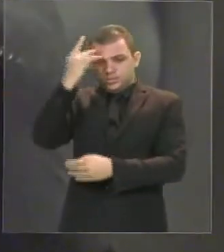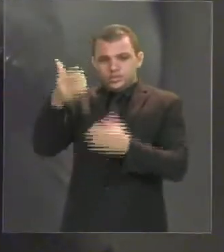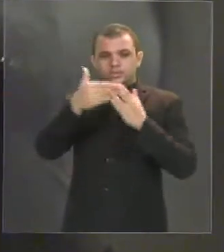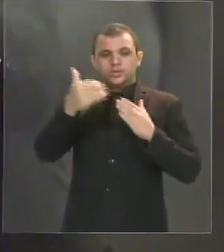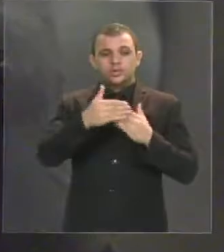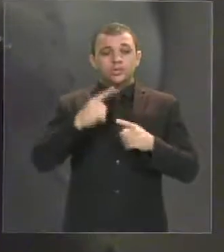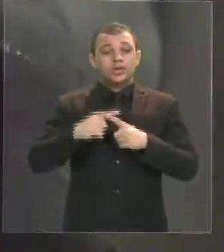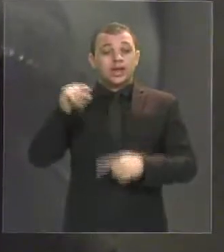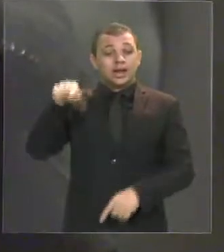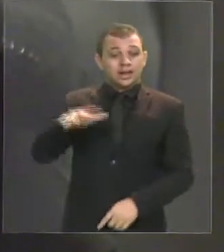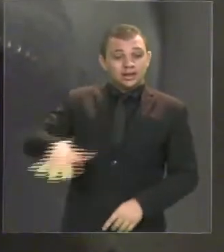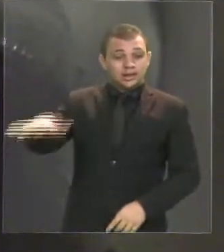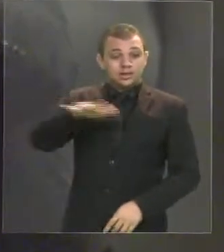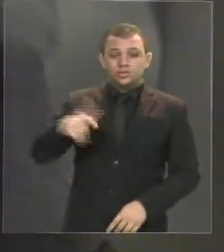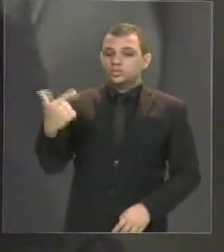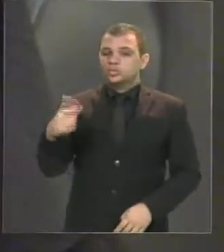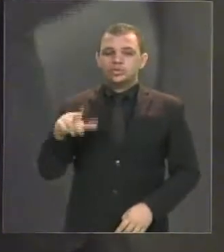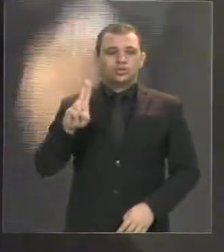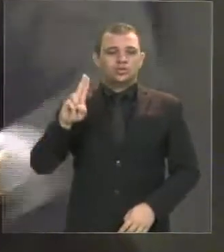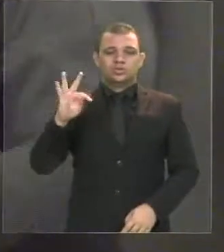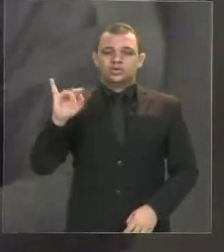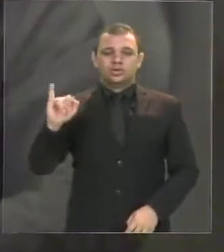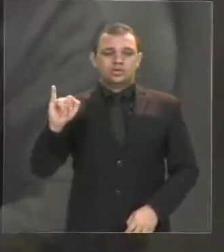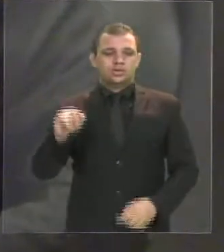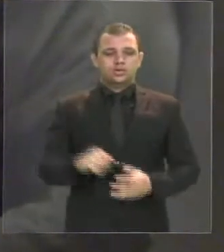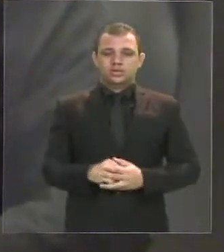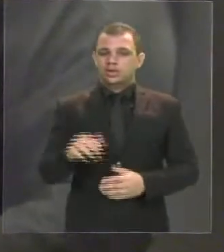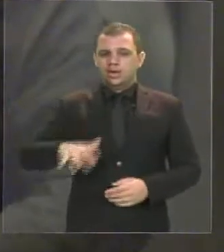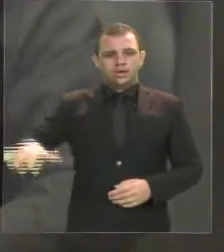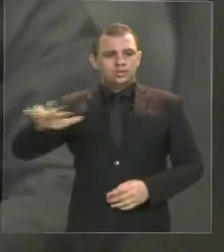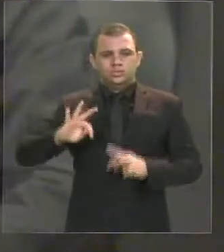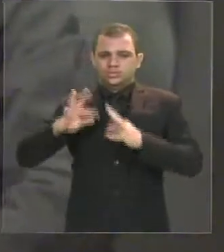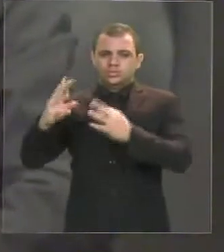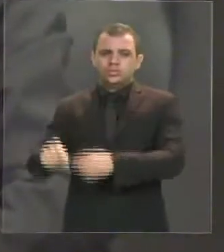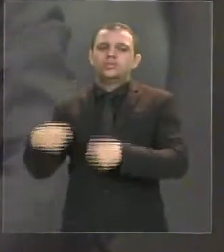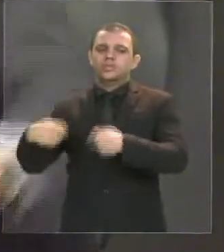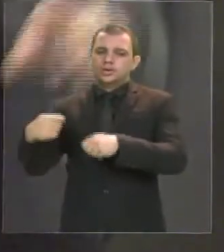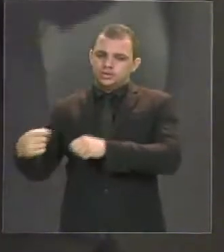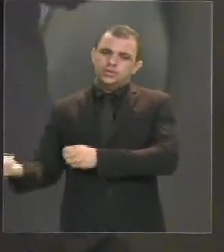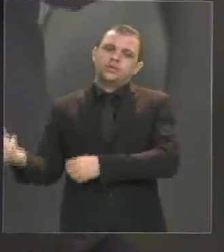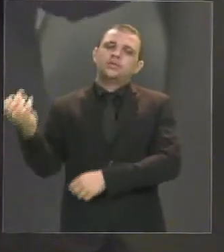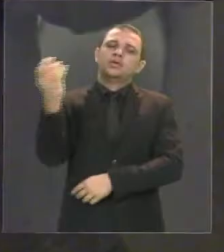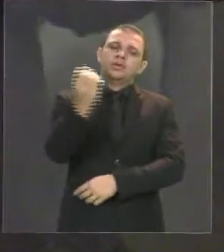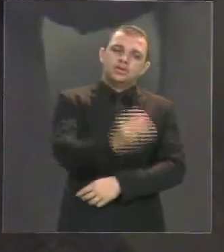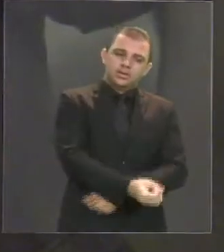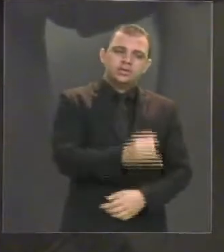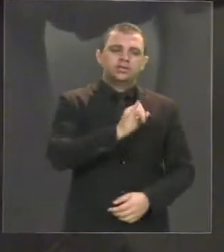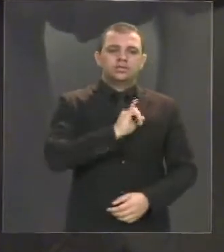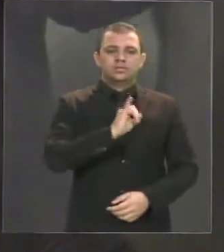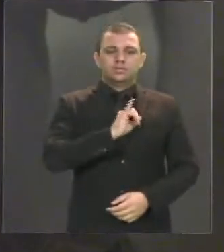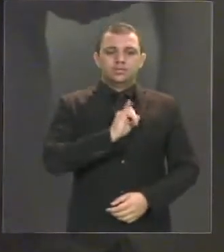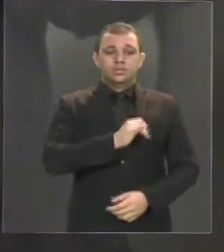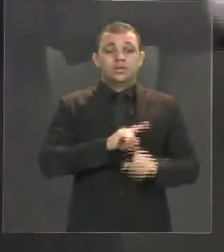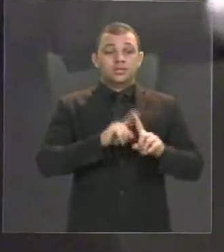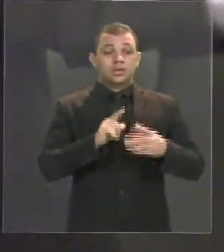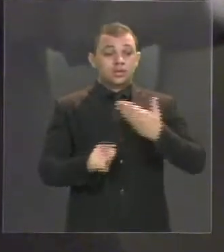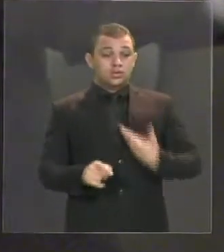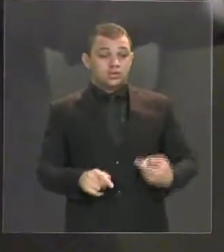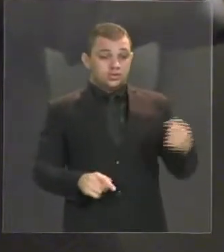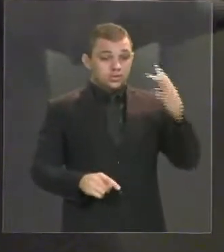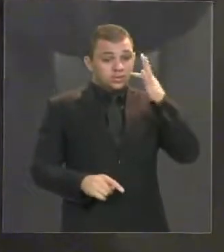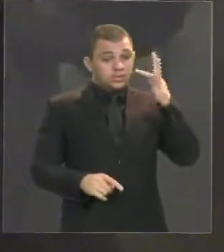UTI. Não existe. Toda aquela macro-região tem que se deslocar para Imperatriz. O governador está transformando em uma